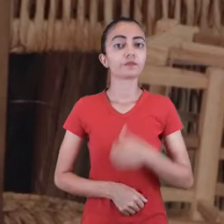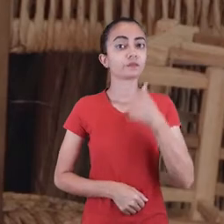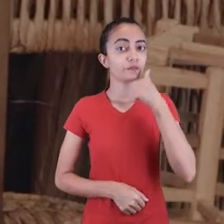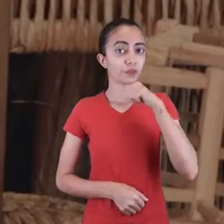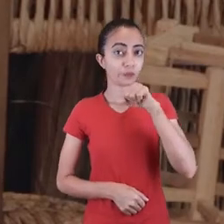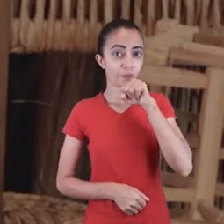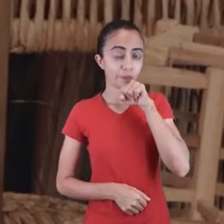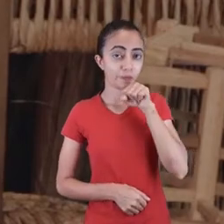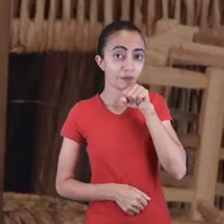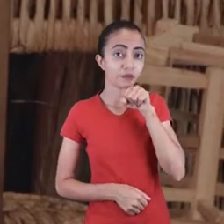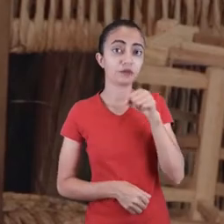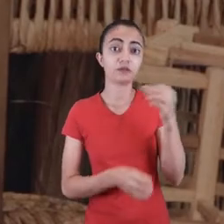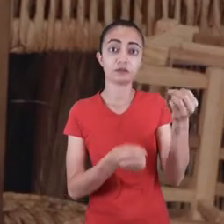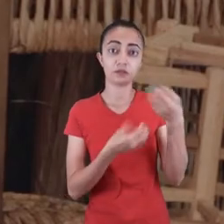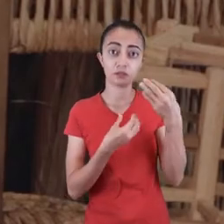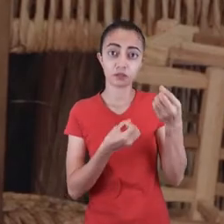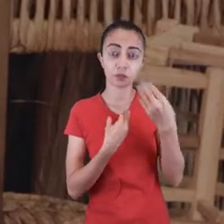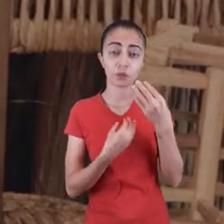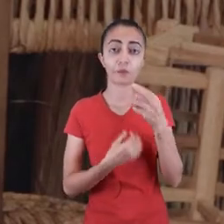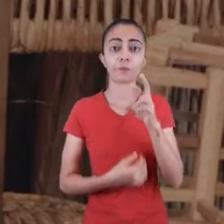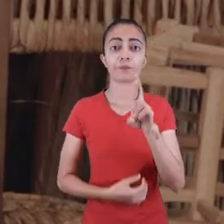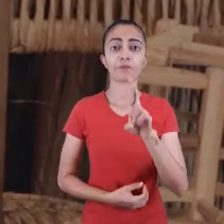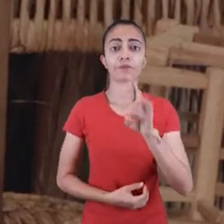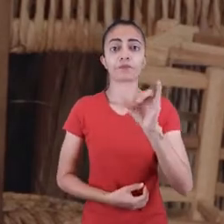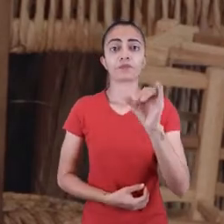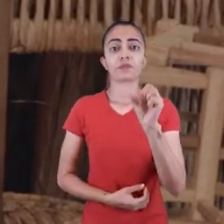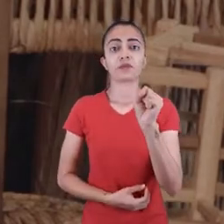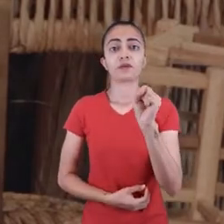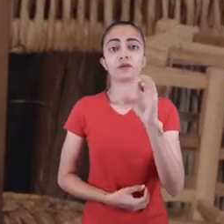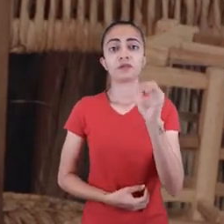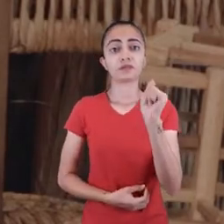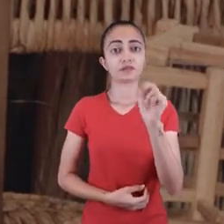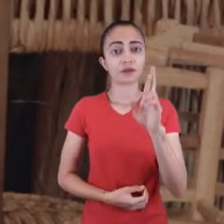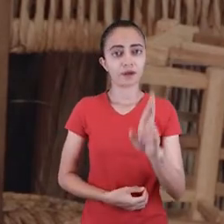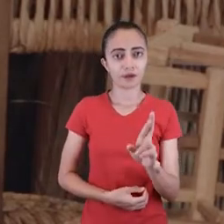A minha mãe ensinou nós a riscar essa palha